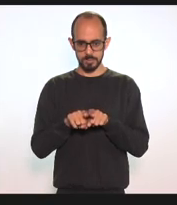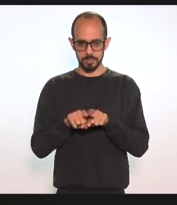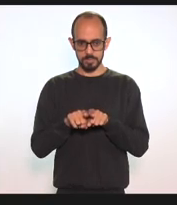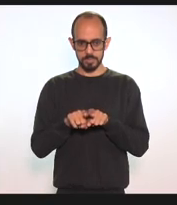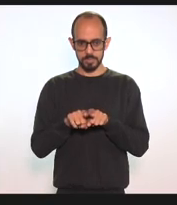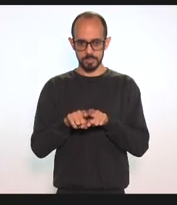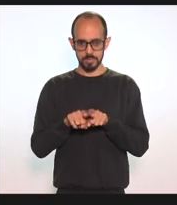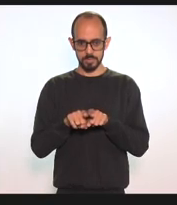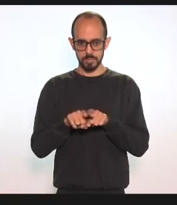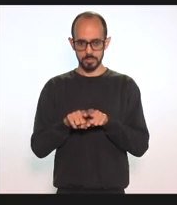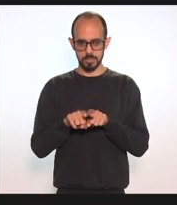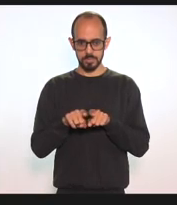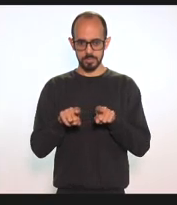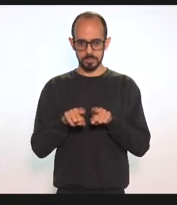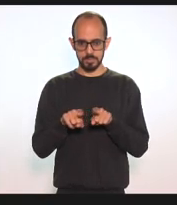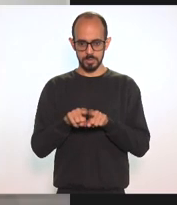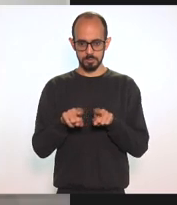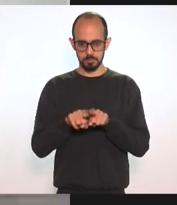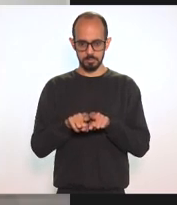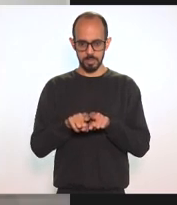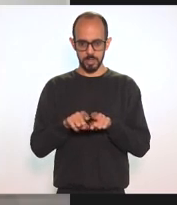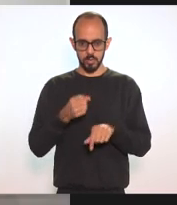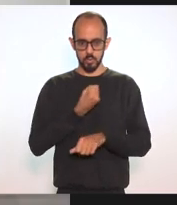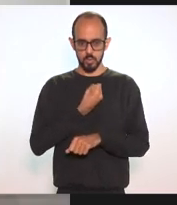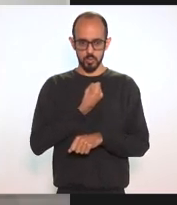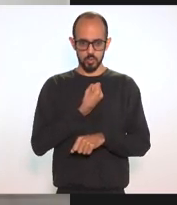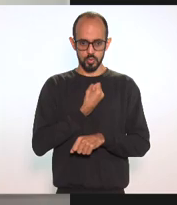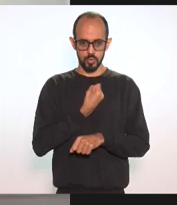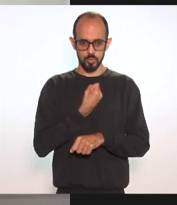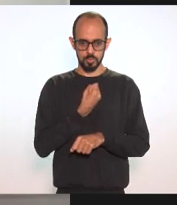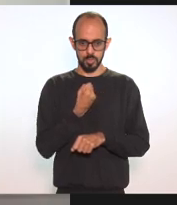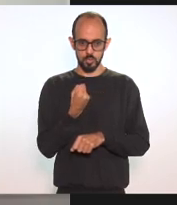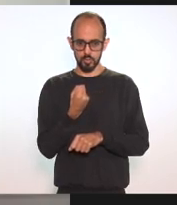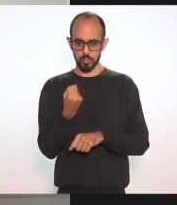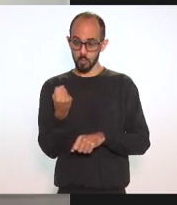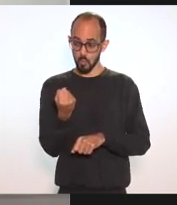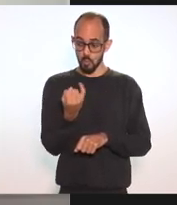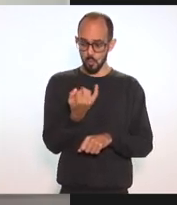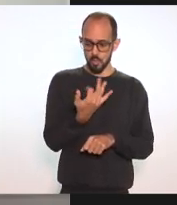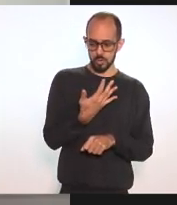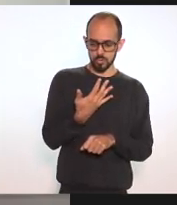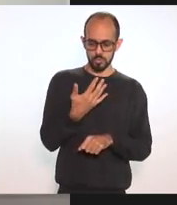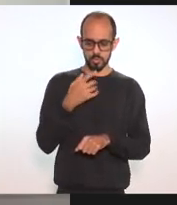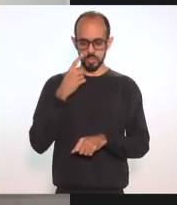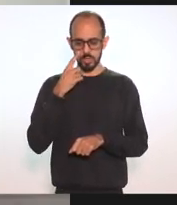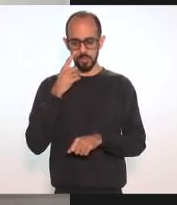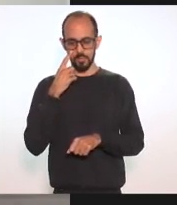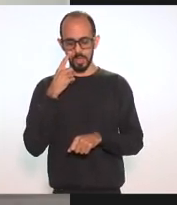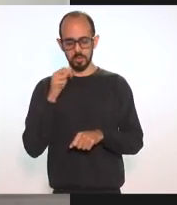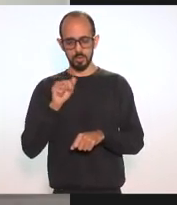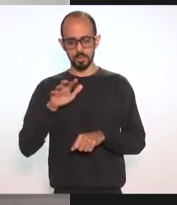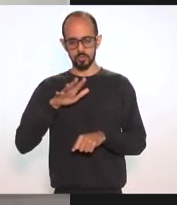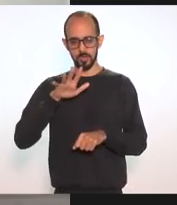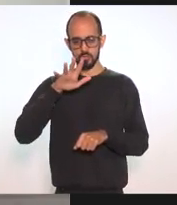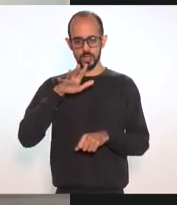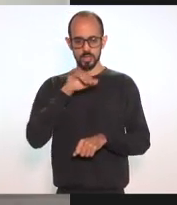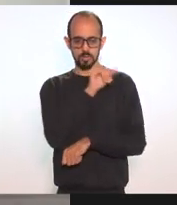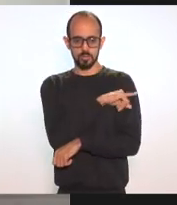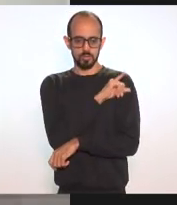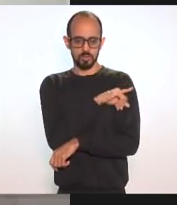momentinho. O número de contágio, deputada Lucinha, a gente está vendo, por exemplo, nas favelas e periferias do estado do Rio de